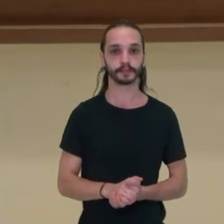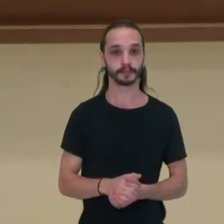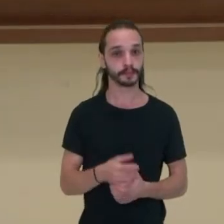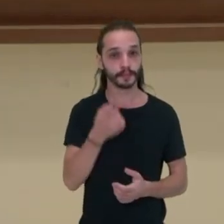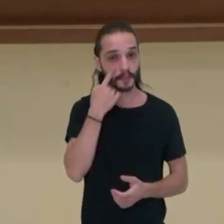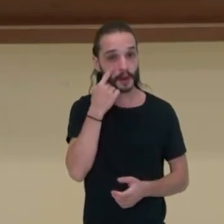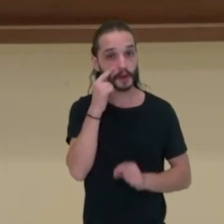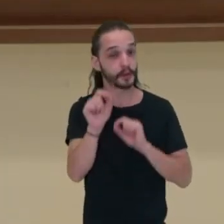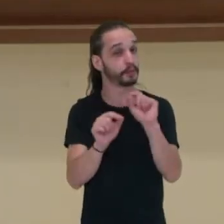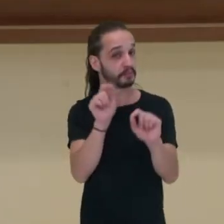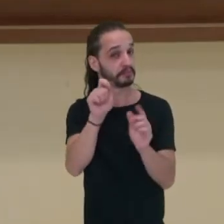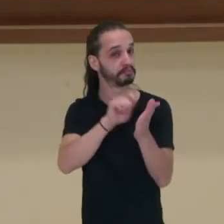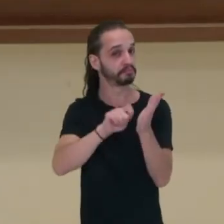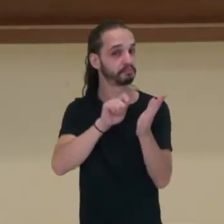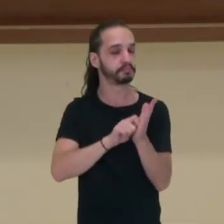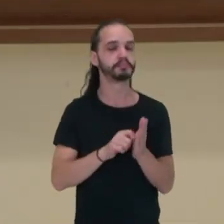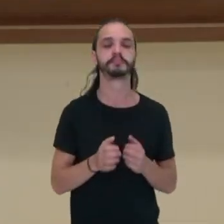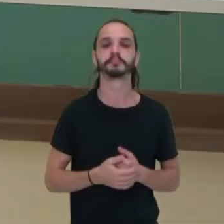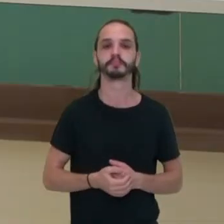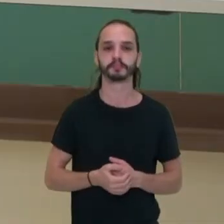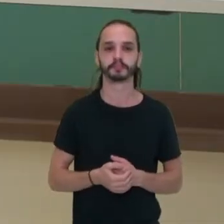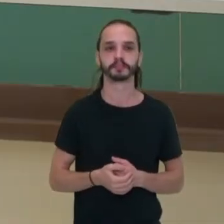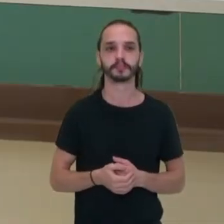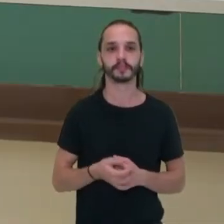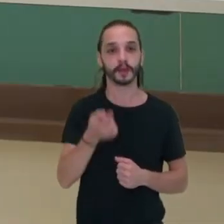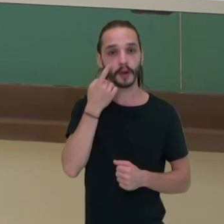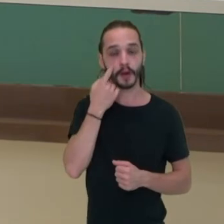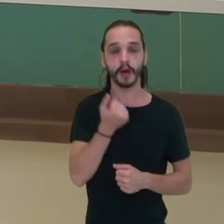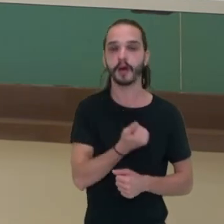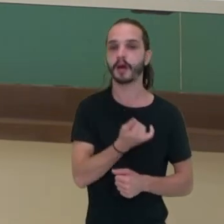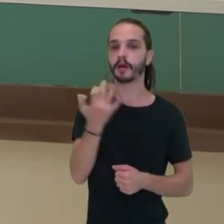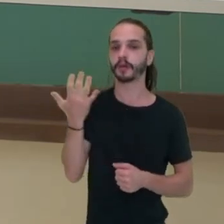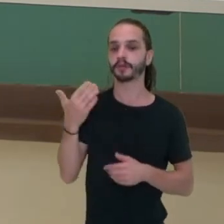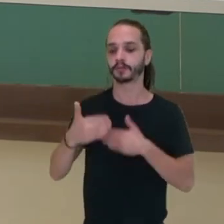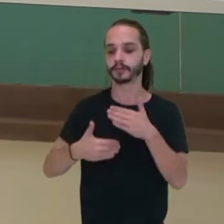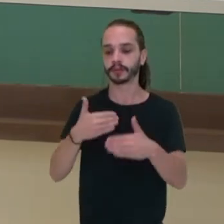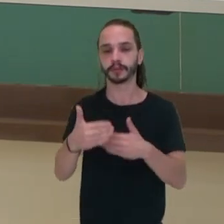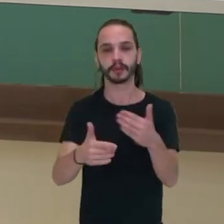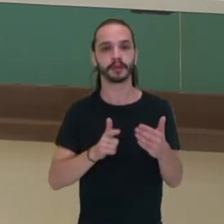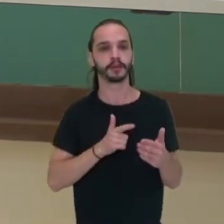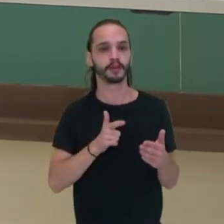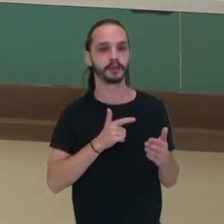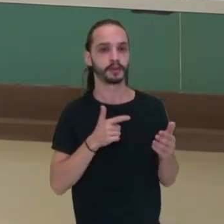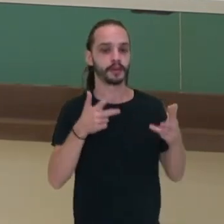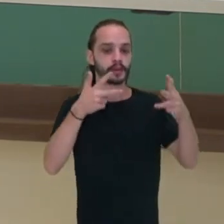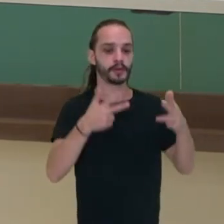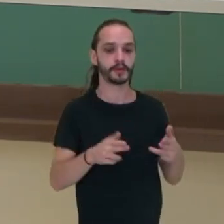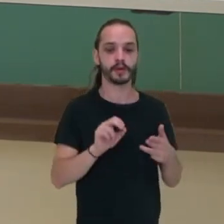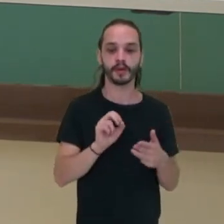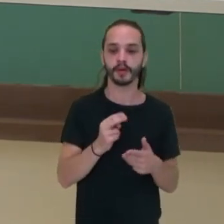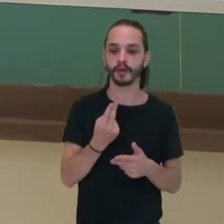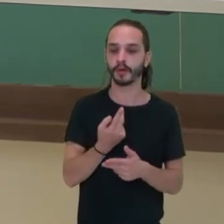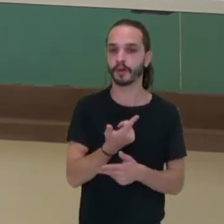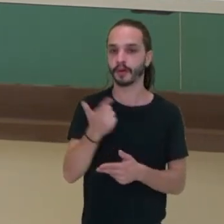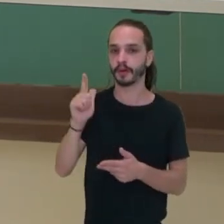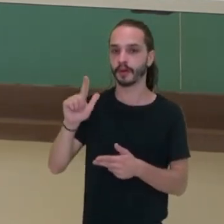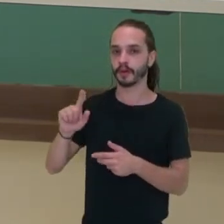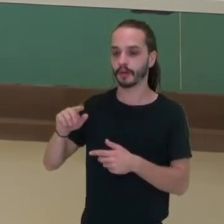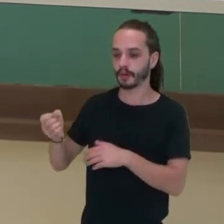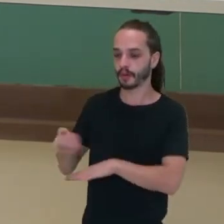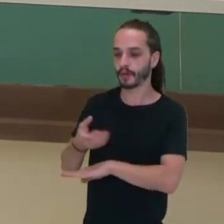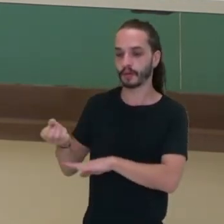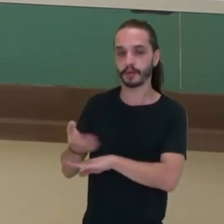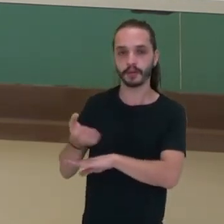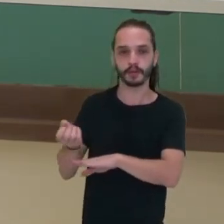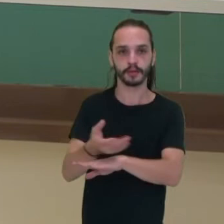Vamos ver lá o que você escreveu, gente. Veja, alguns processos são equacionais e outros reducionais. A renovação e o crescimento dependem